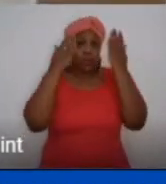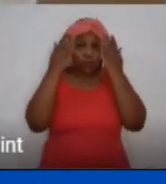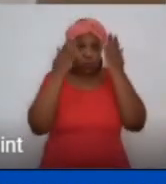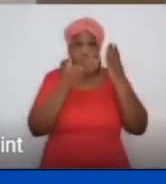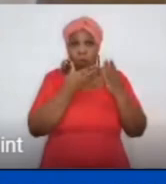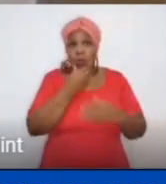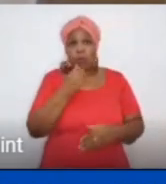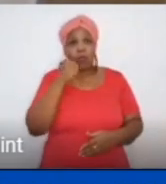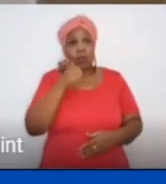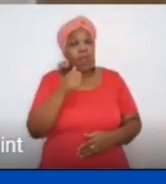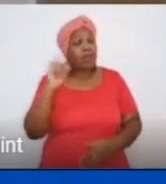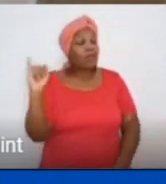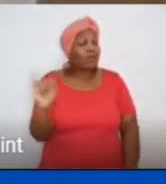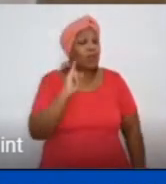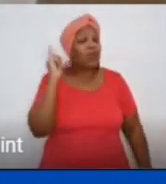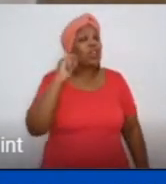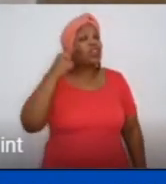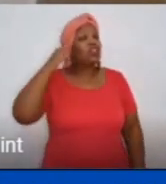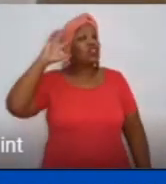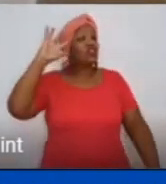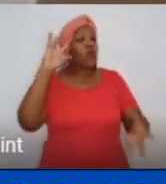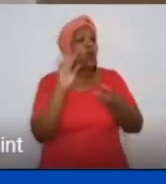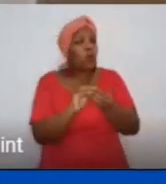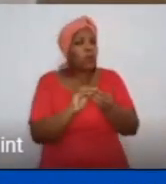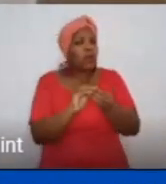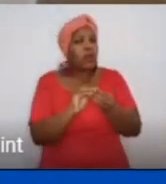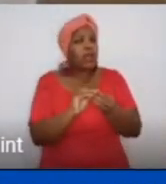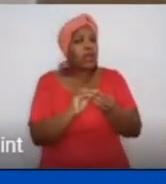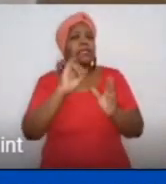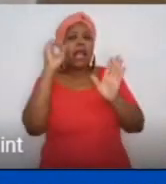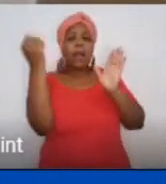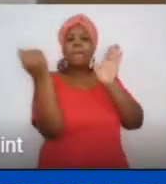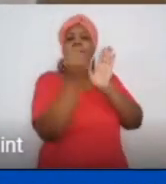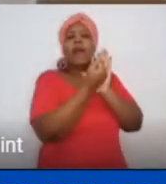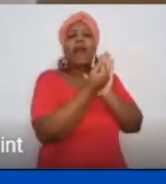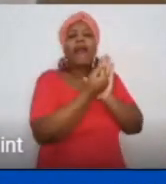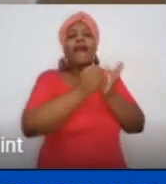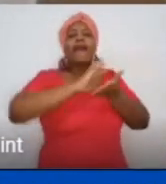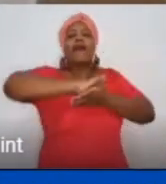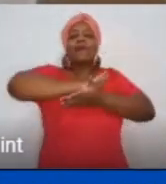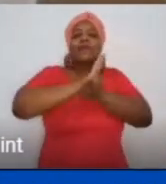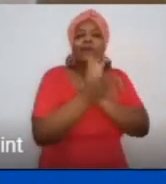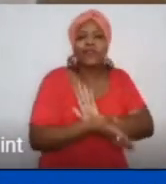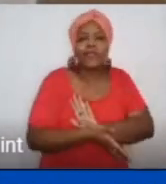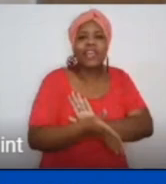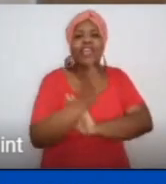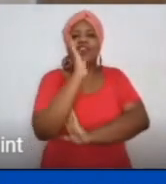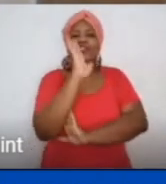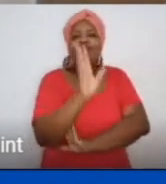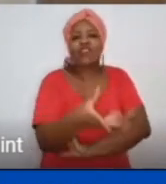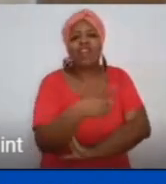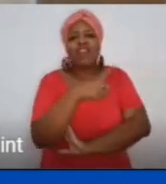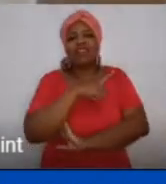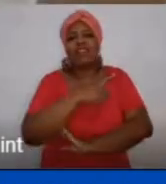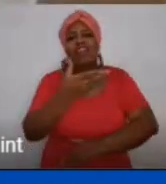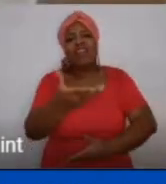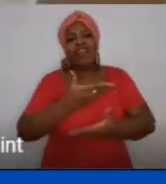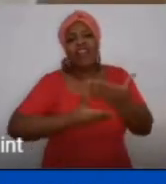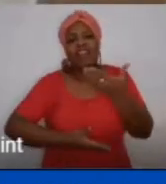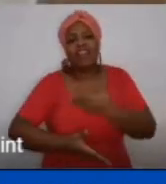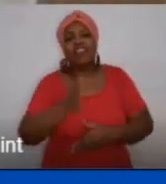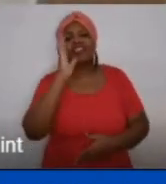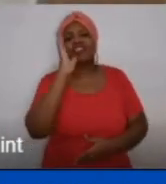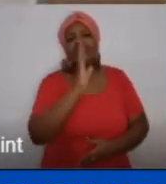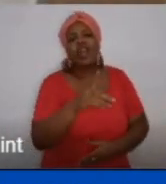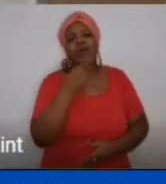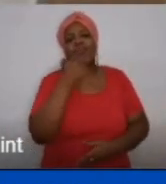psicólogos, é imprescindível que a gente compreenda que os estigmas e preconceitos que estão envolvidos nessas relações destinadas